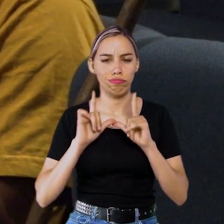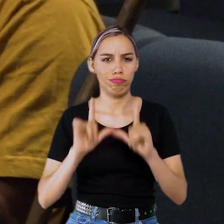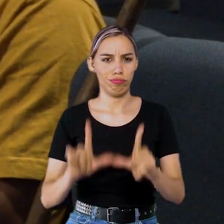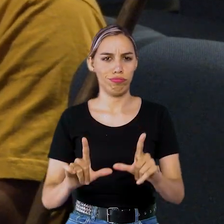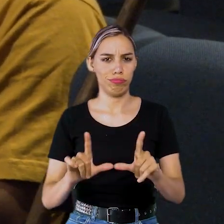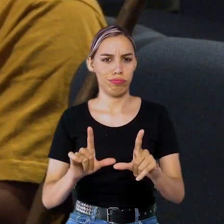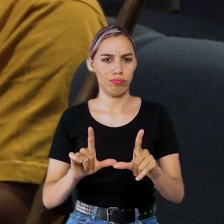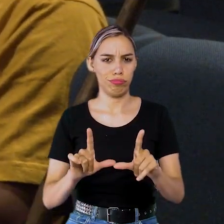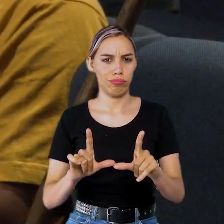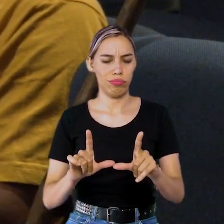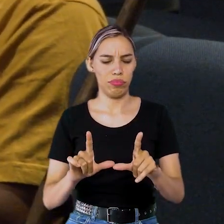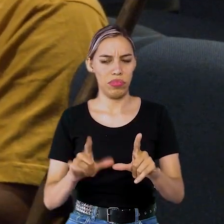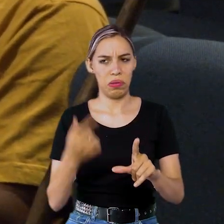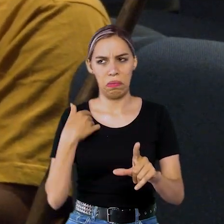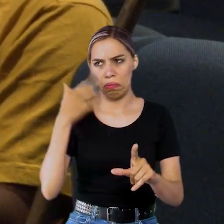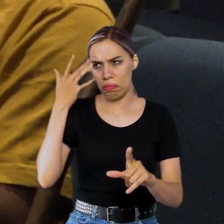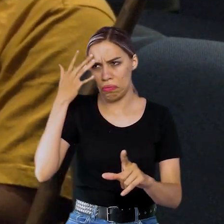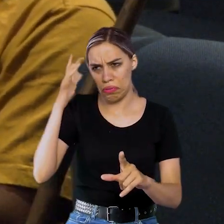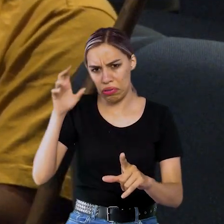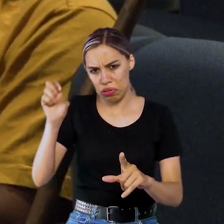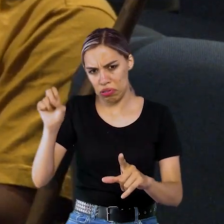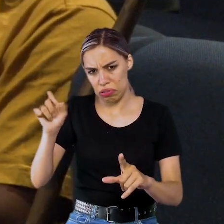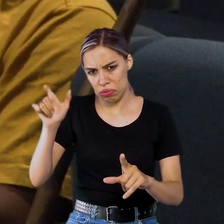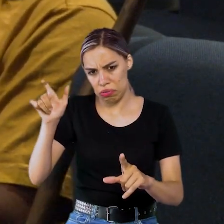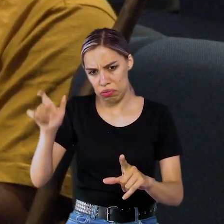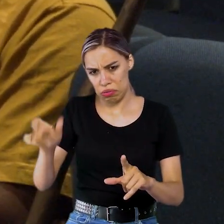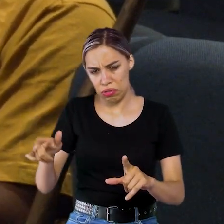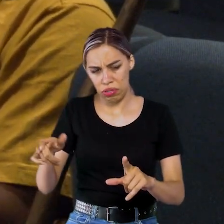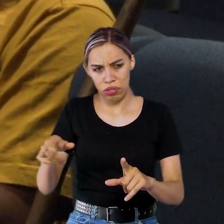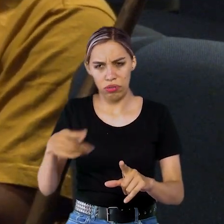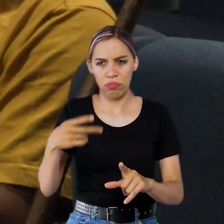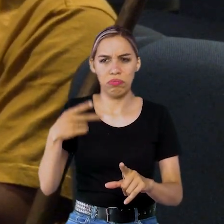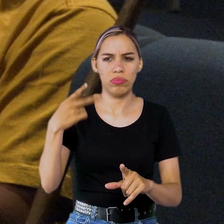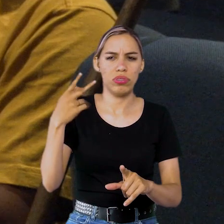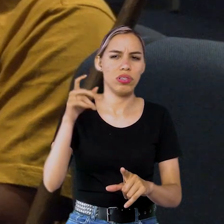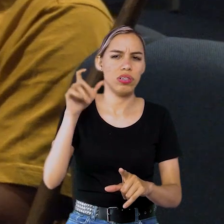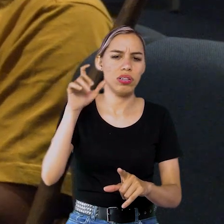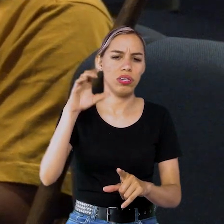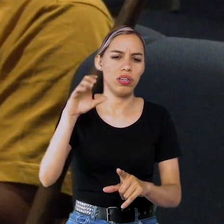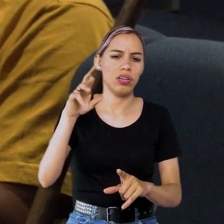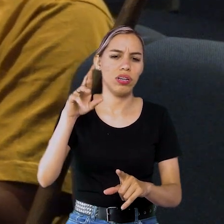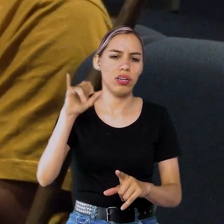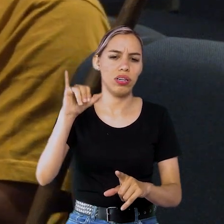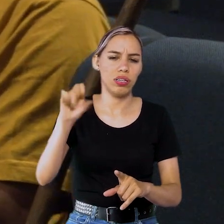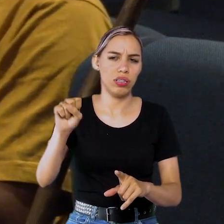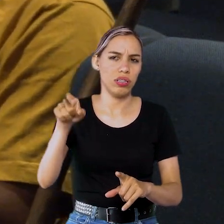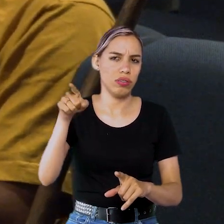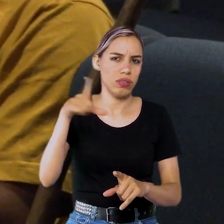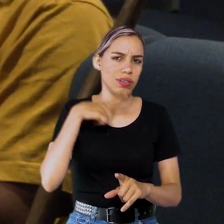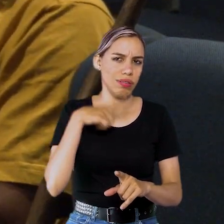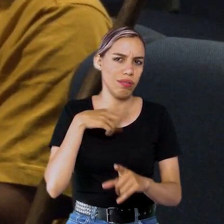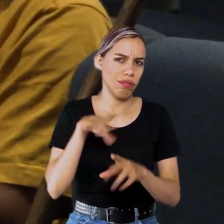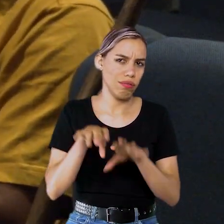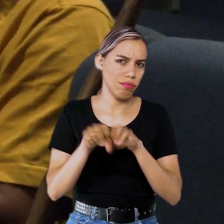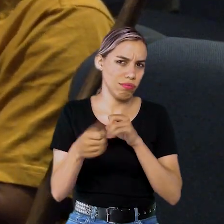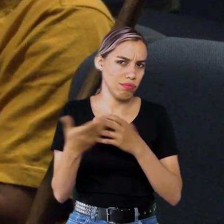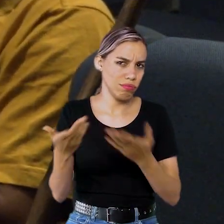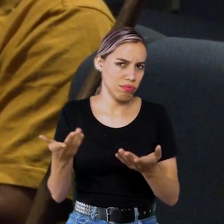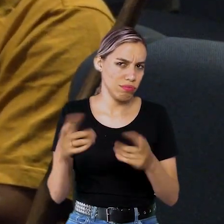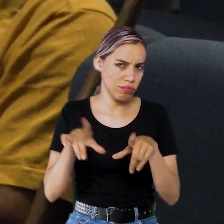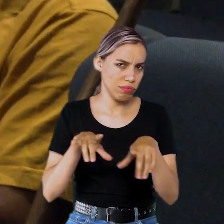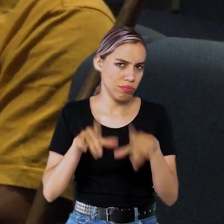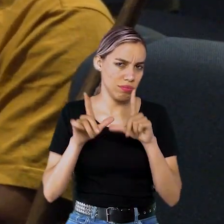eu não sei se o Tchamões tem diploma, ou se a Cris, quantos diplomas a Cris conseguiu, ou a Chay, não tem ainda, né? Está se